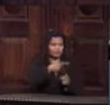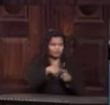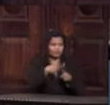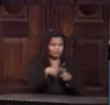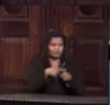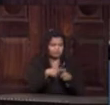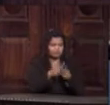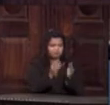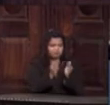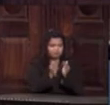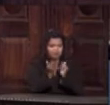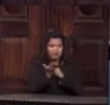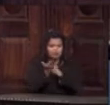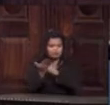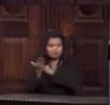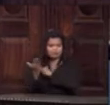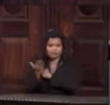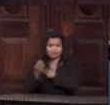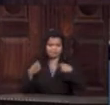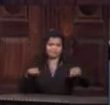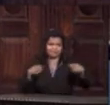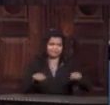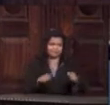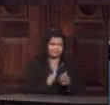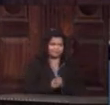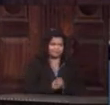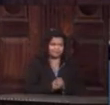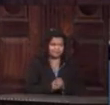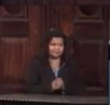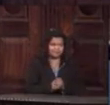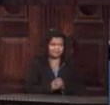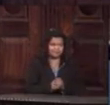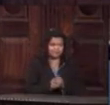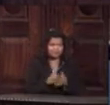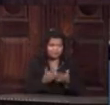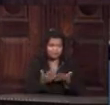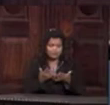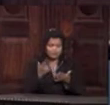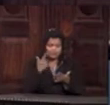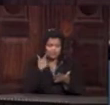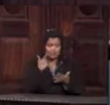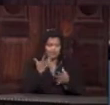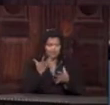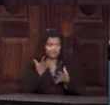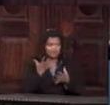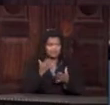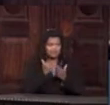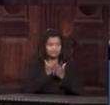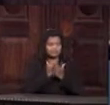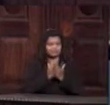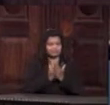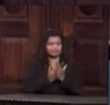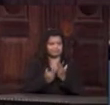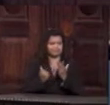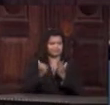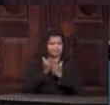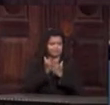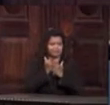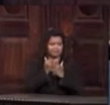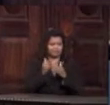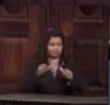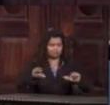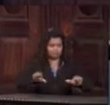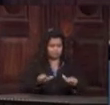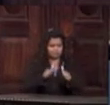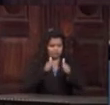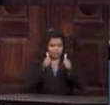se inserir a de maneira altiva e soberana na relação com os outros países sem o